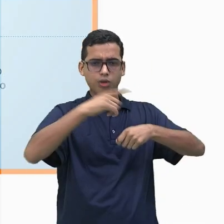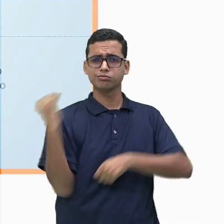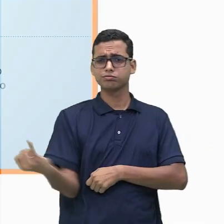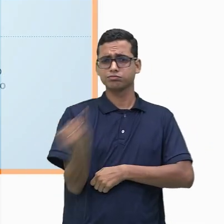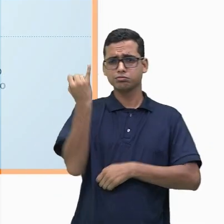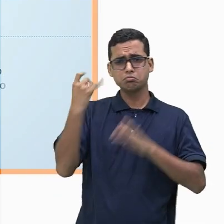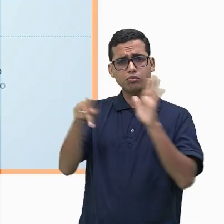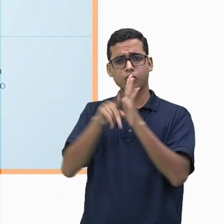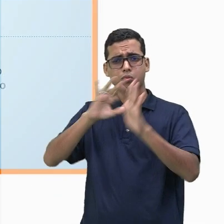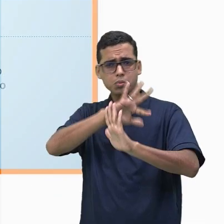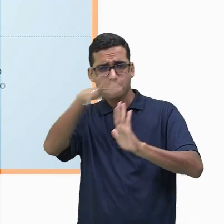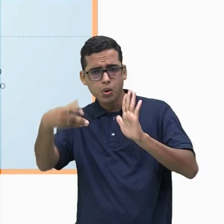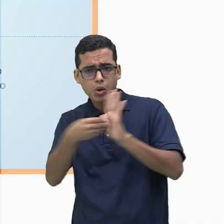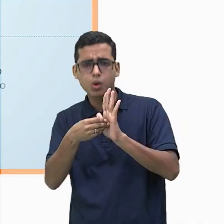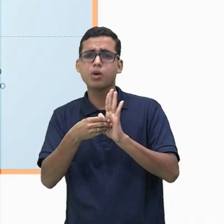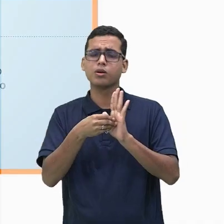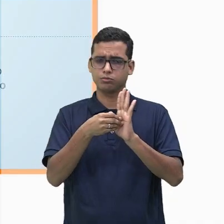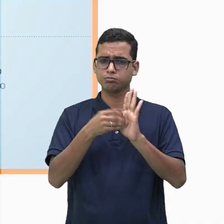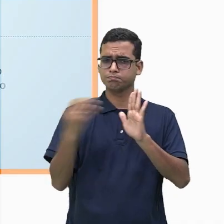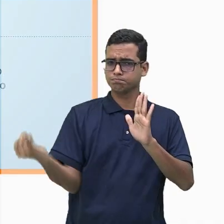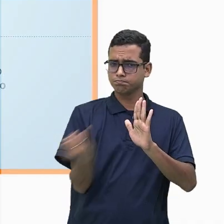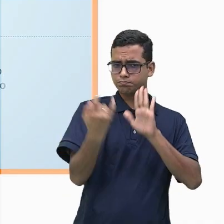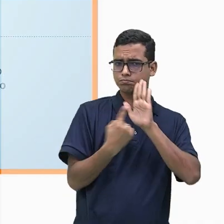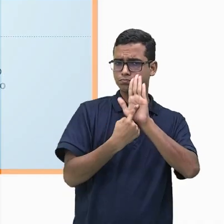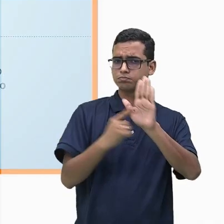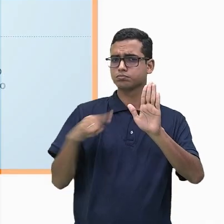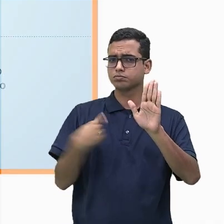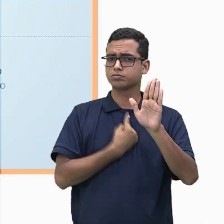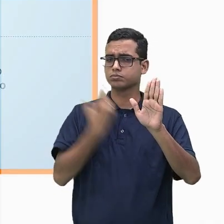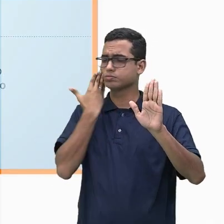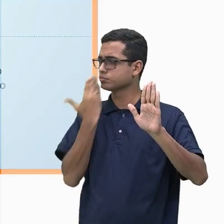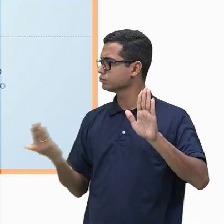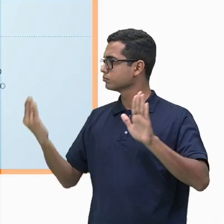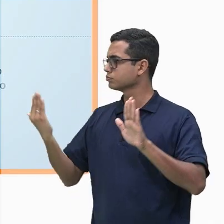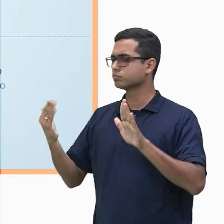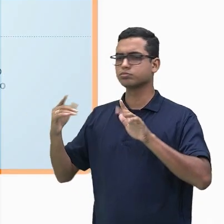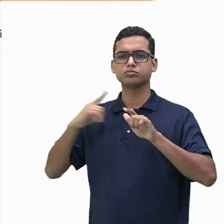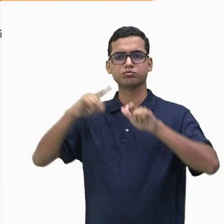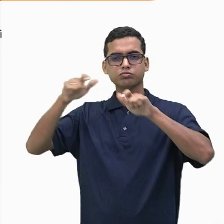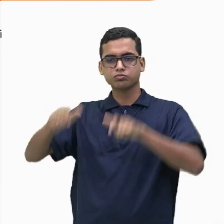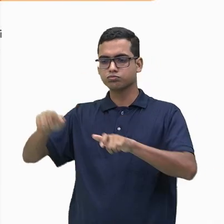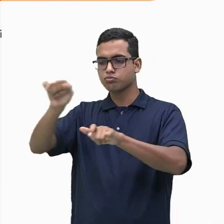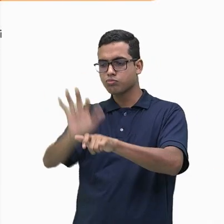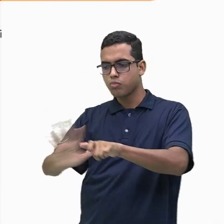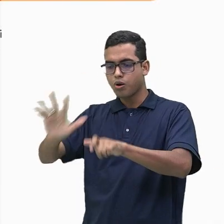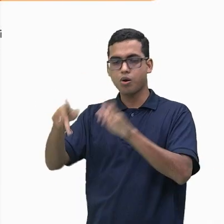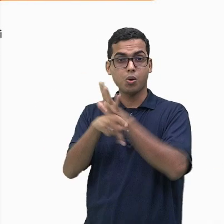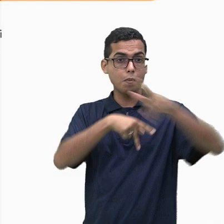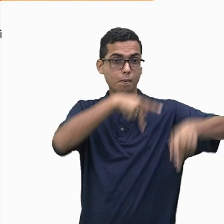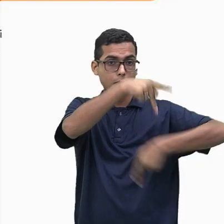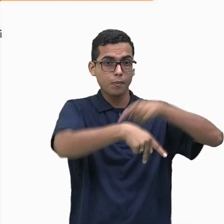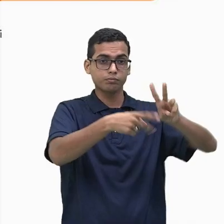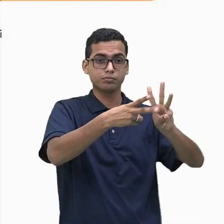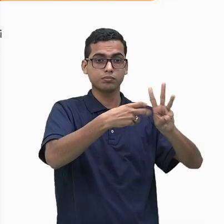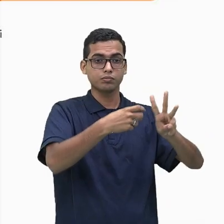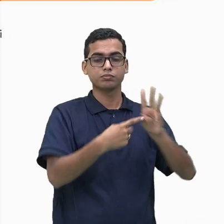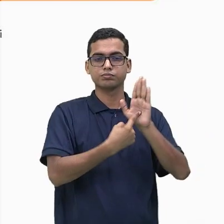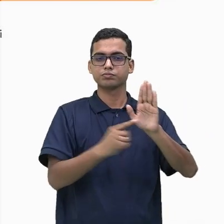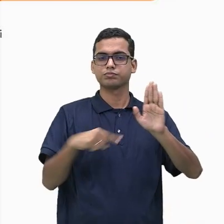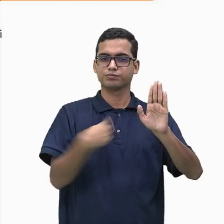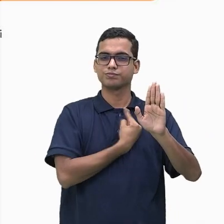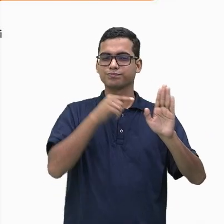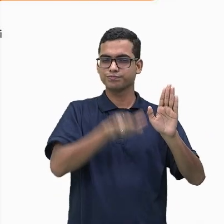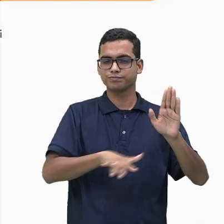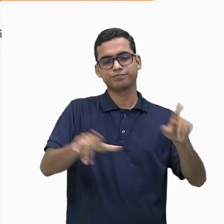Amazônia, e isso acaba colocando para a gente a paisagem pelos povos indígenas indígenas, que está marcado aqui na nossa região,